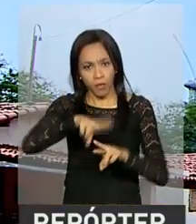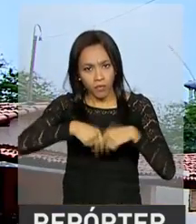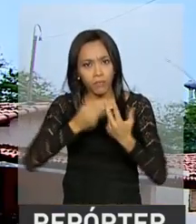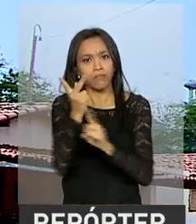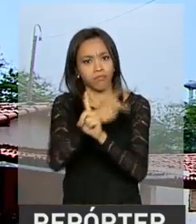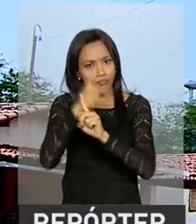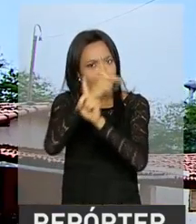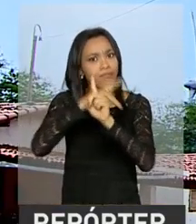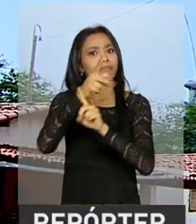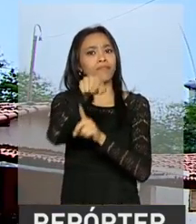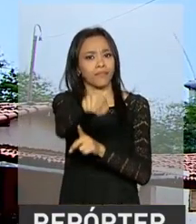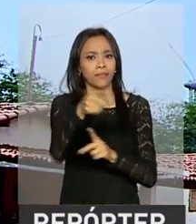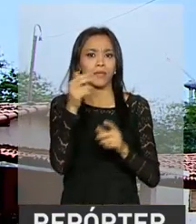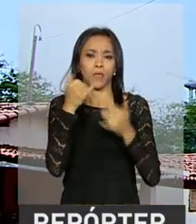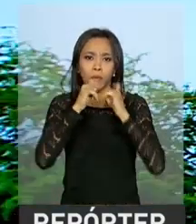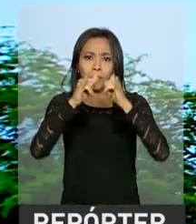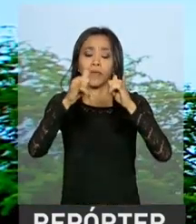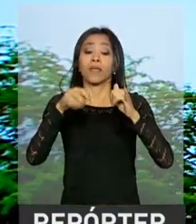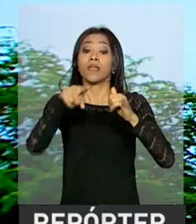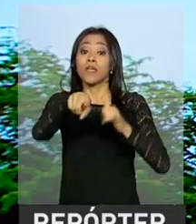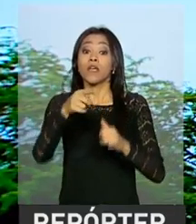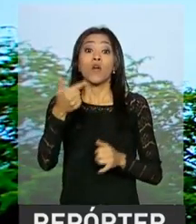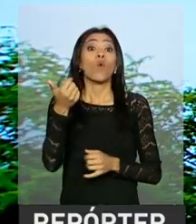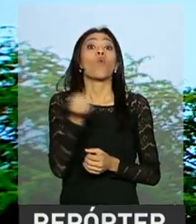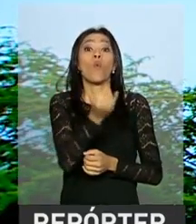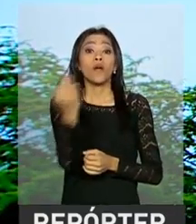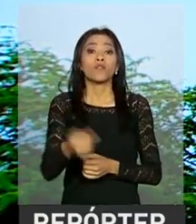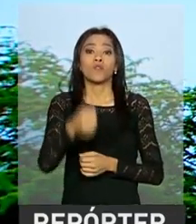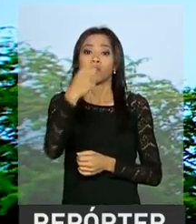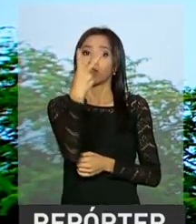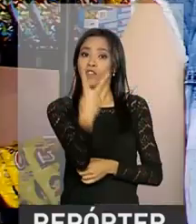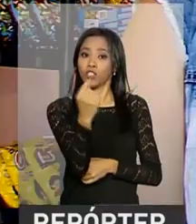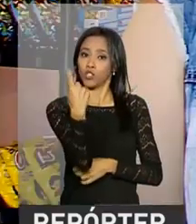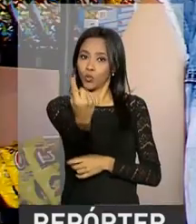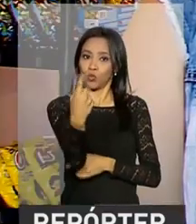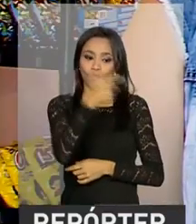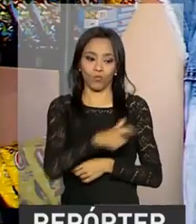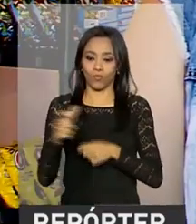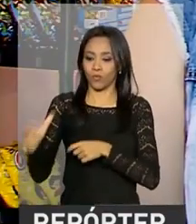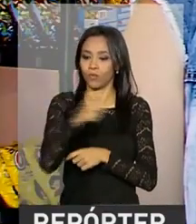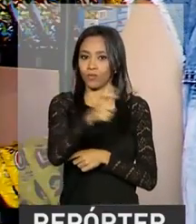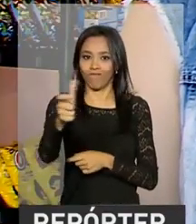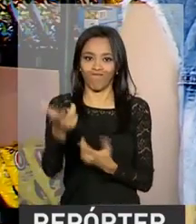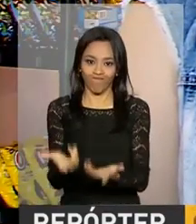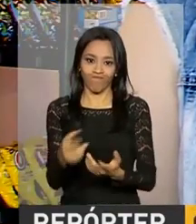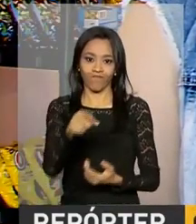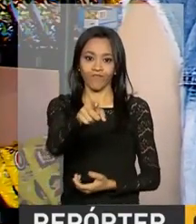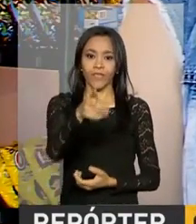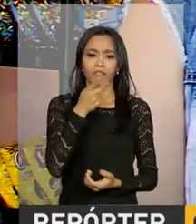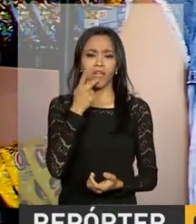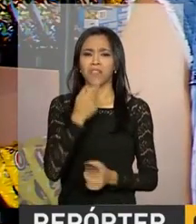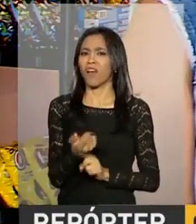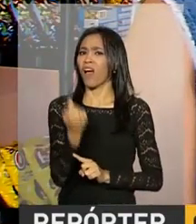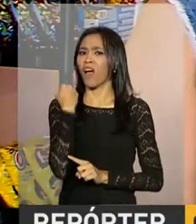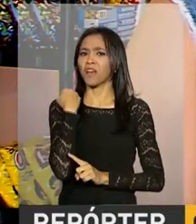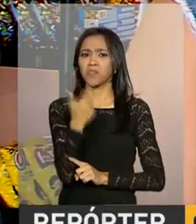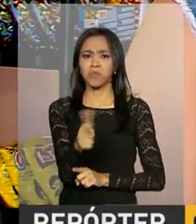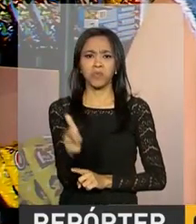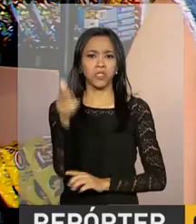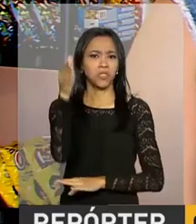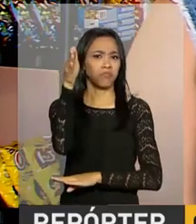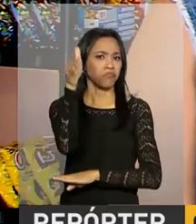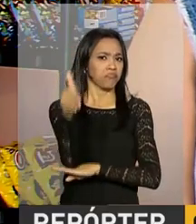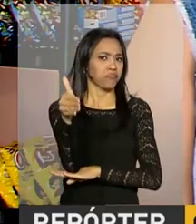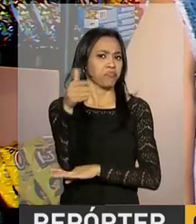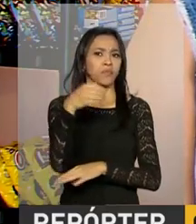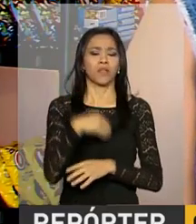2010 para cá a cidade ganhou 21 parques eólicos não tinha opção de pousada de bos